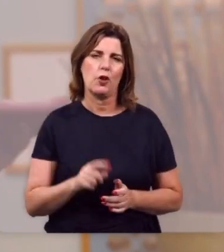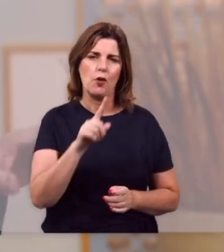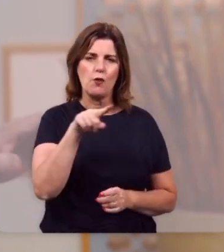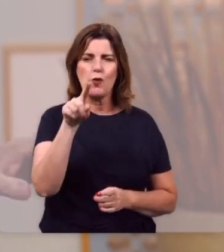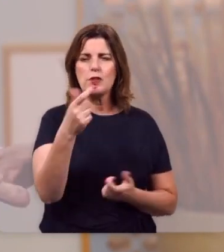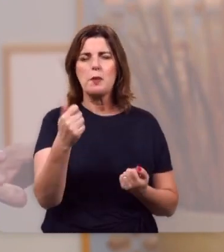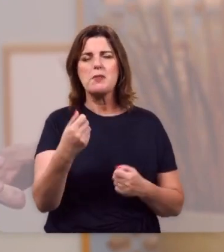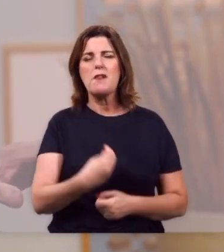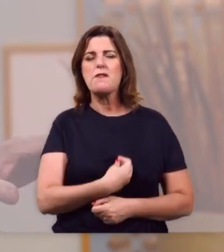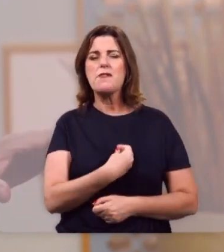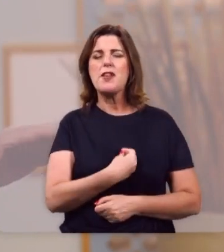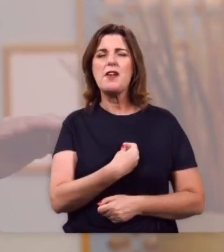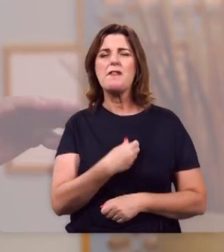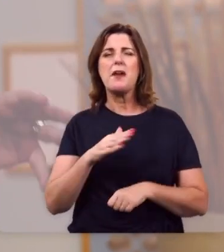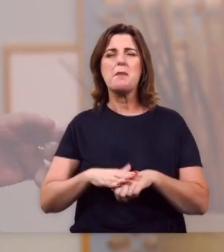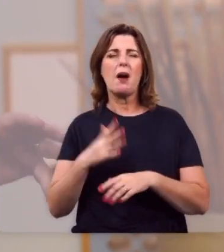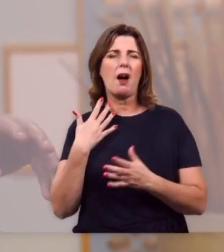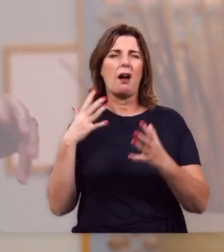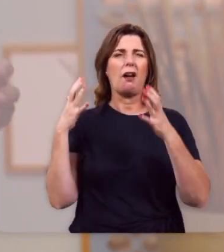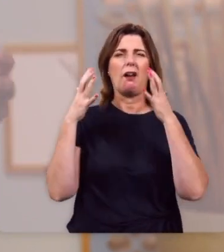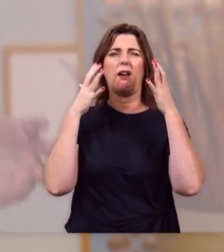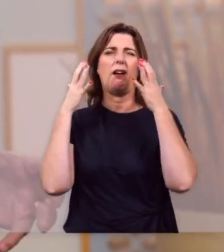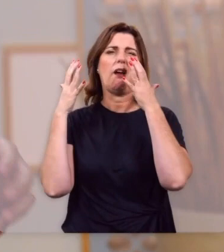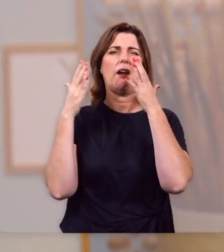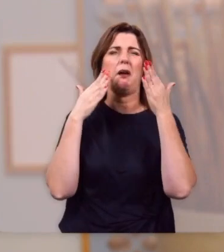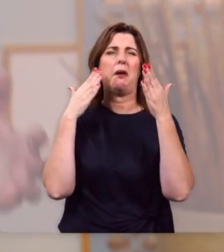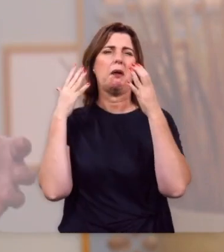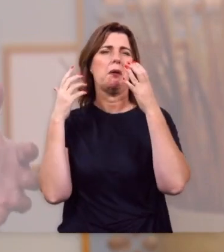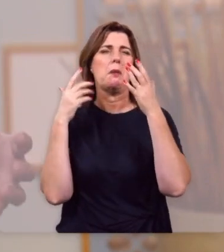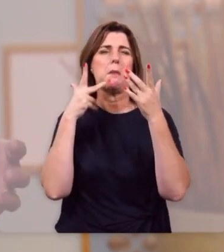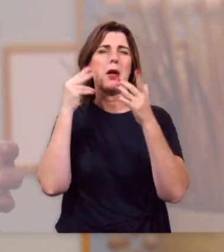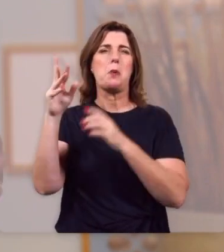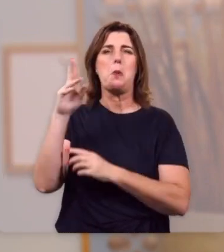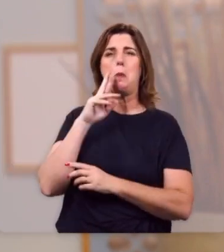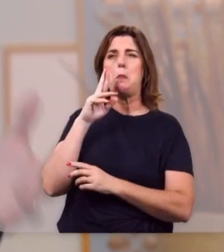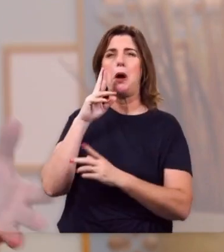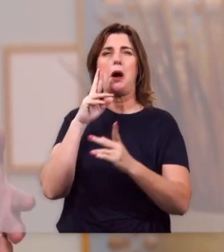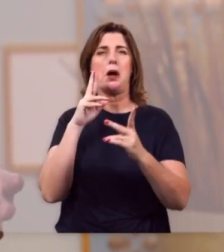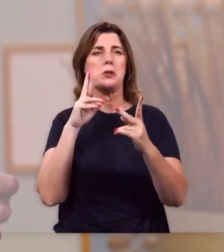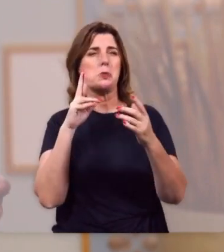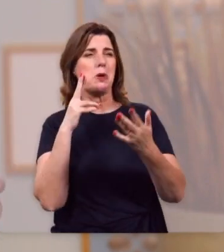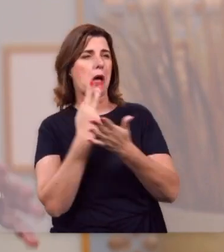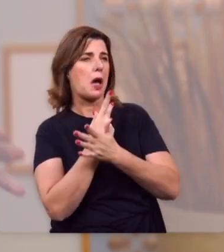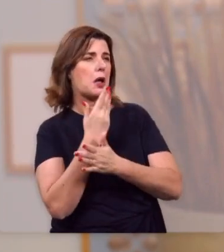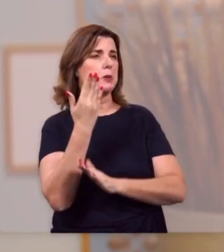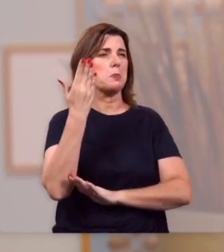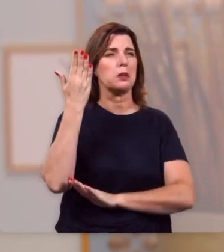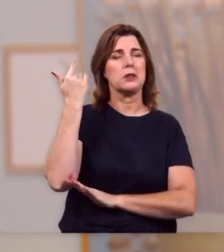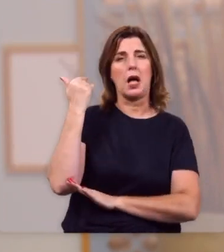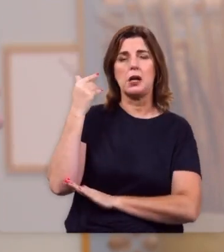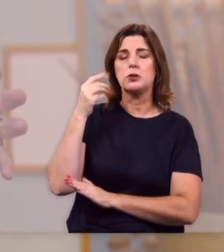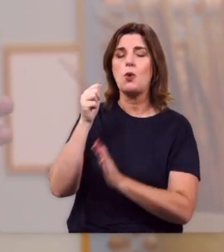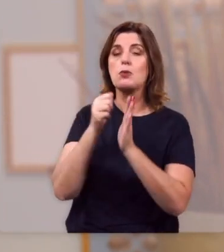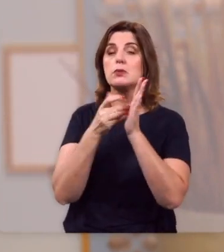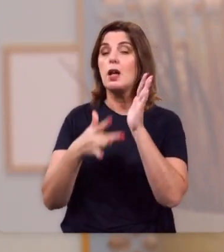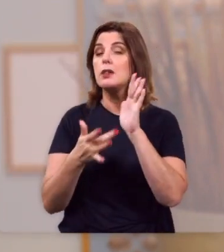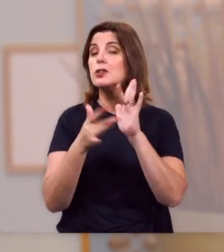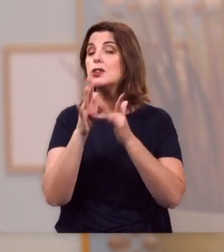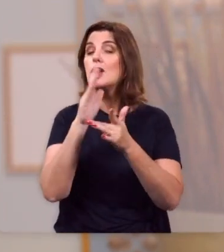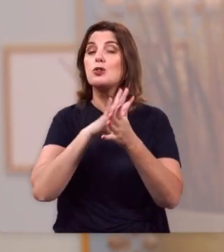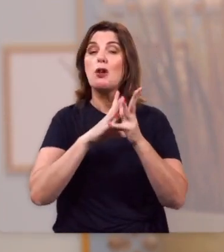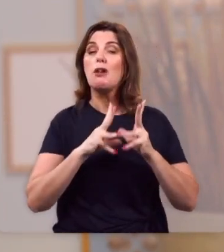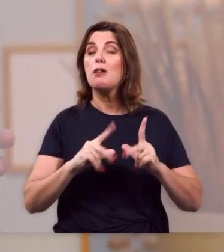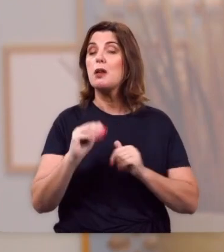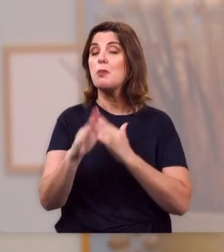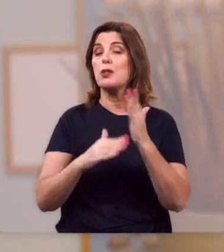Você não tem que viver mais atordoado, atormentado pela culpa dos seus erros do passado. O sangue de Jesus purifica